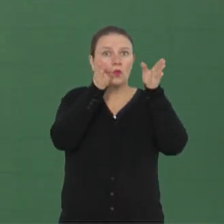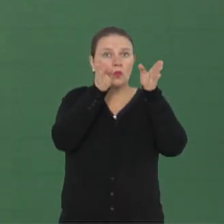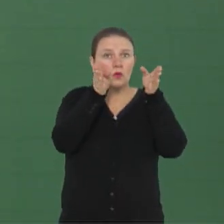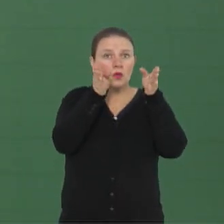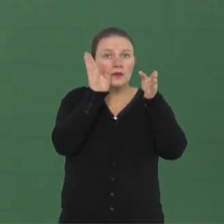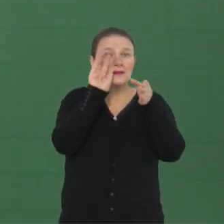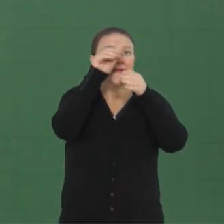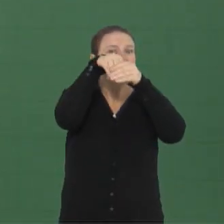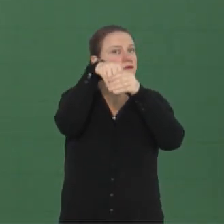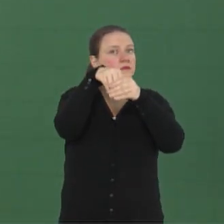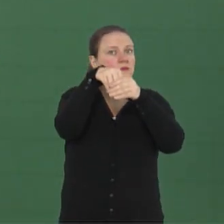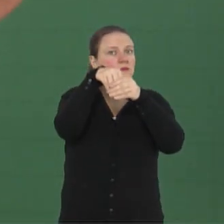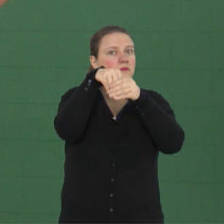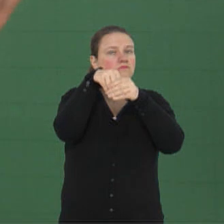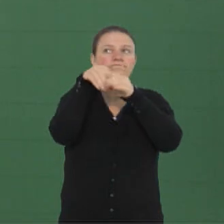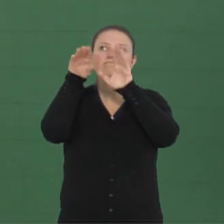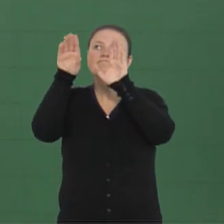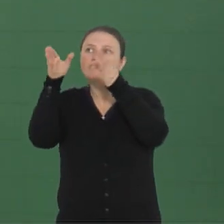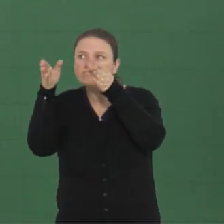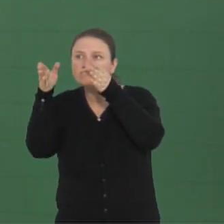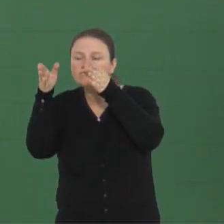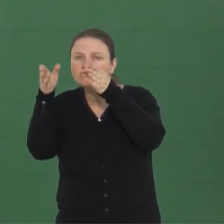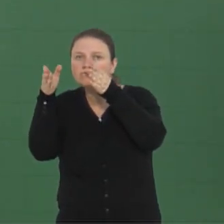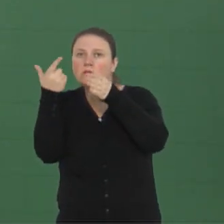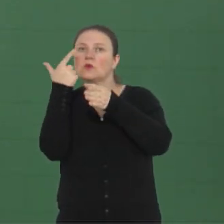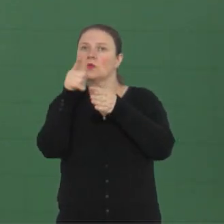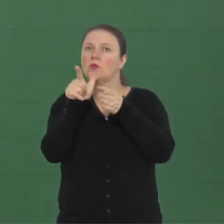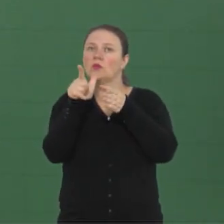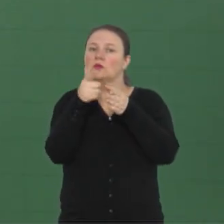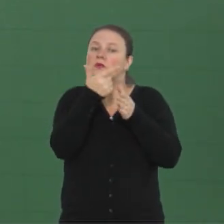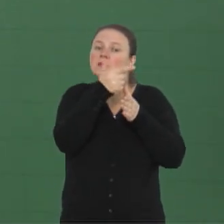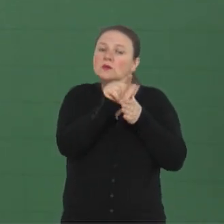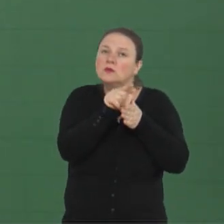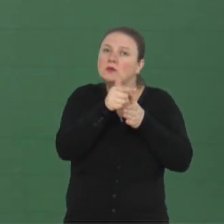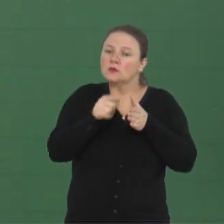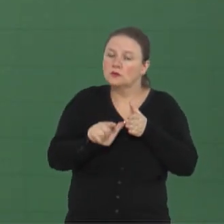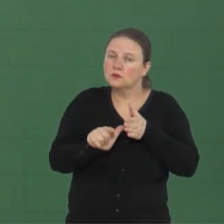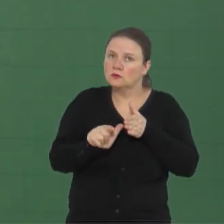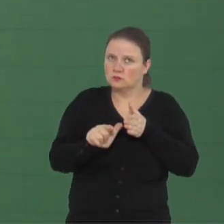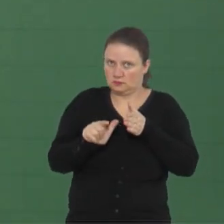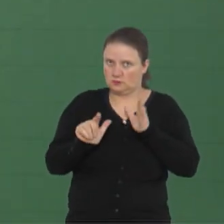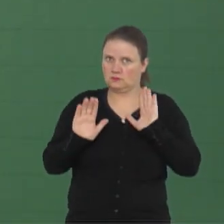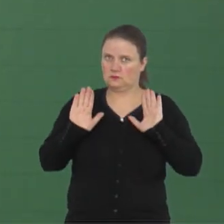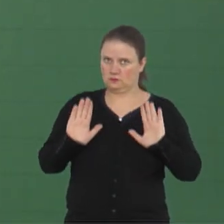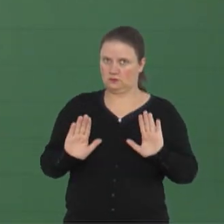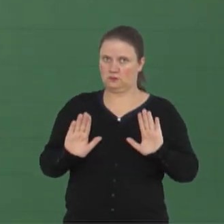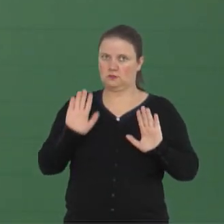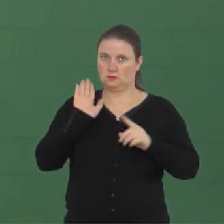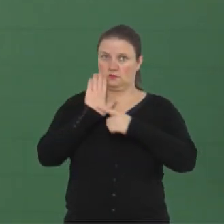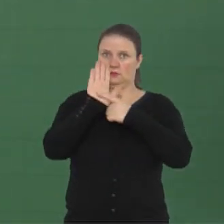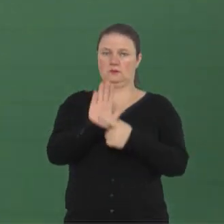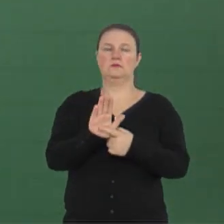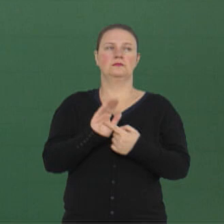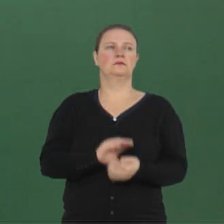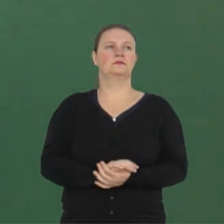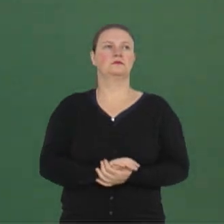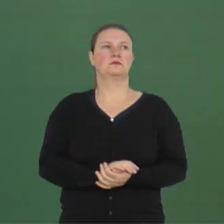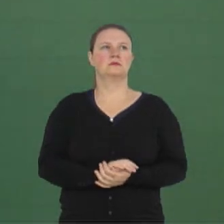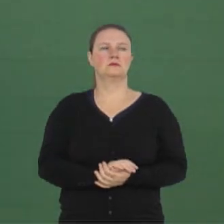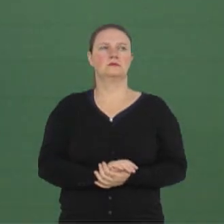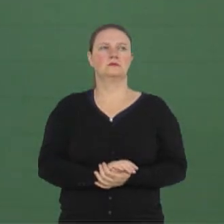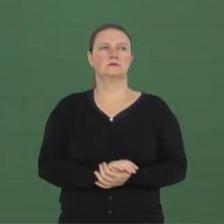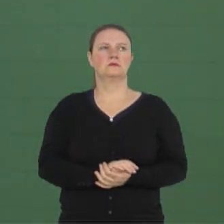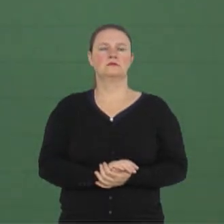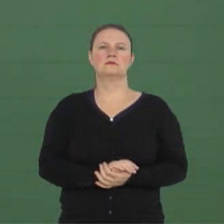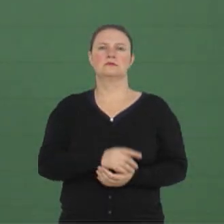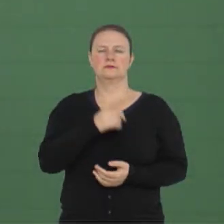parênteses. Então, o restante nós vamos repetir exatamente como ela se apresenta, ok? Vejam aqui